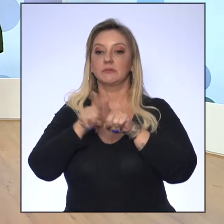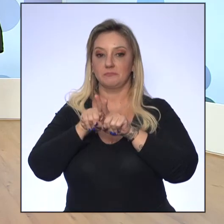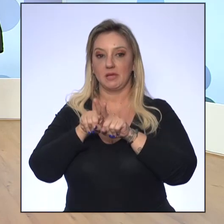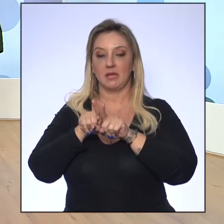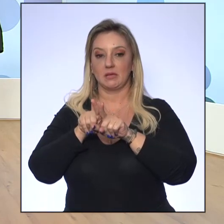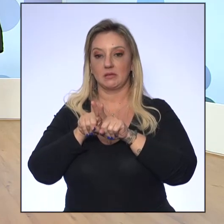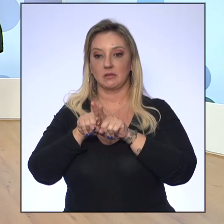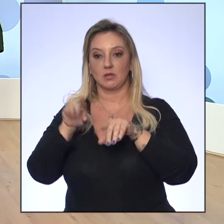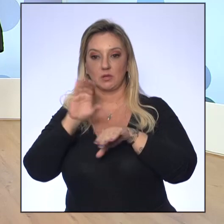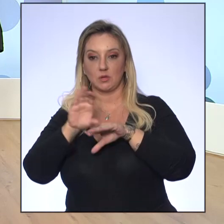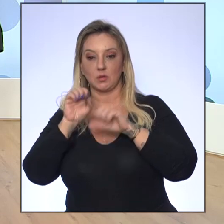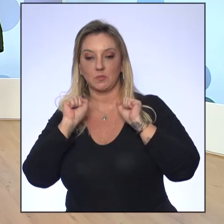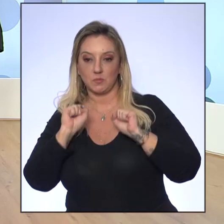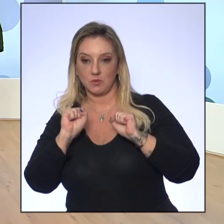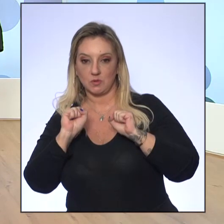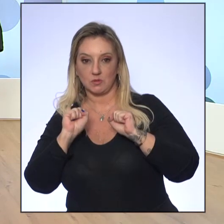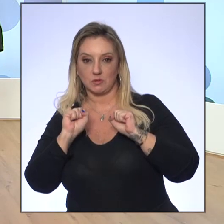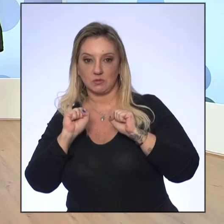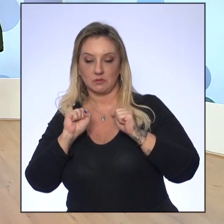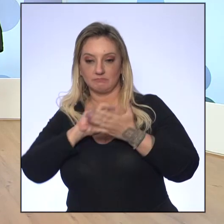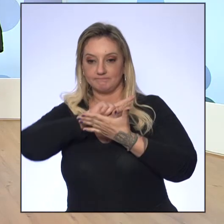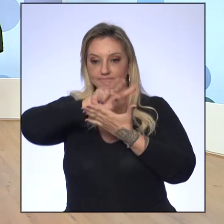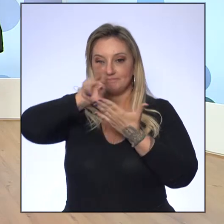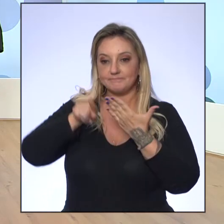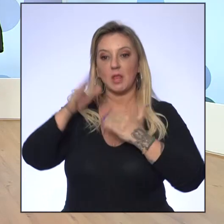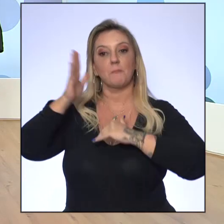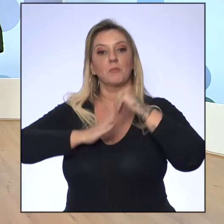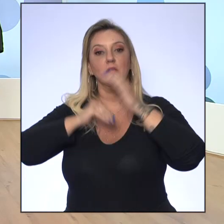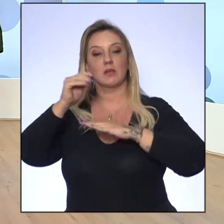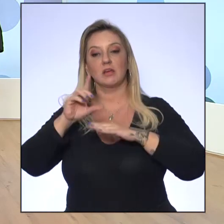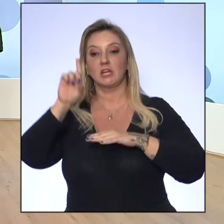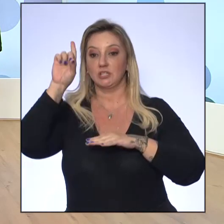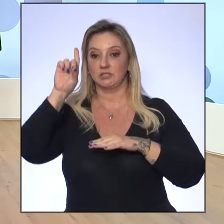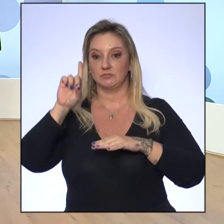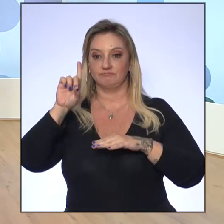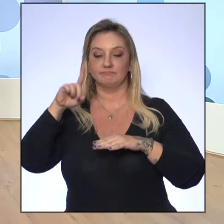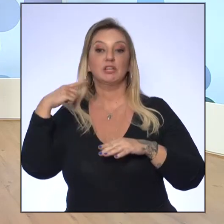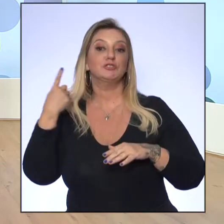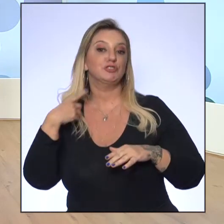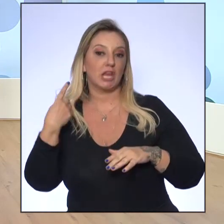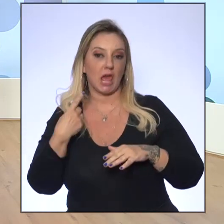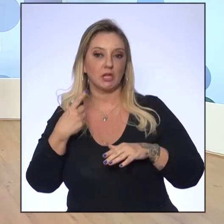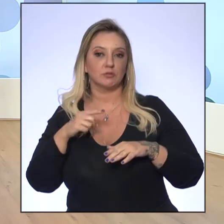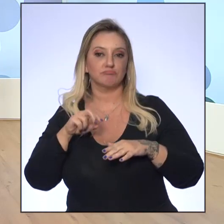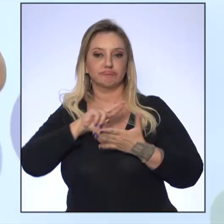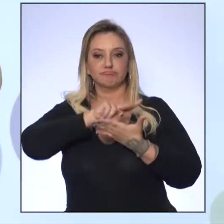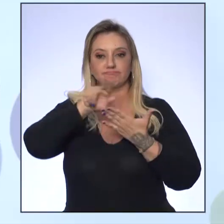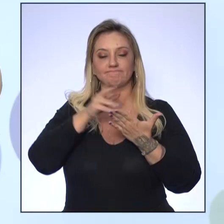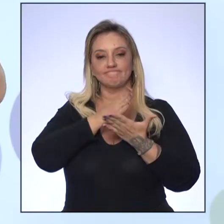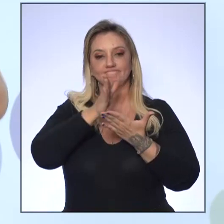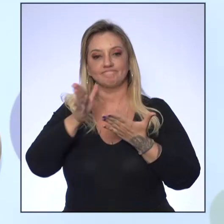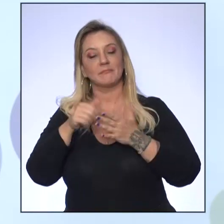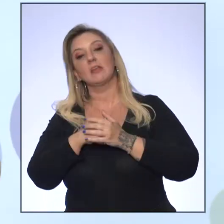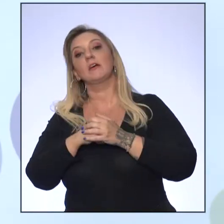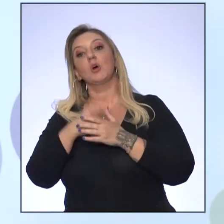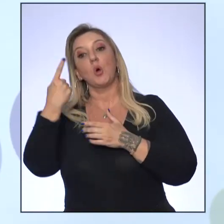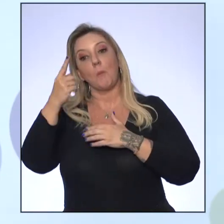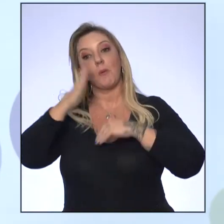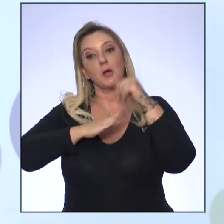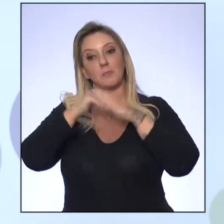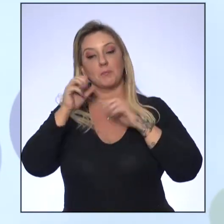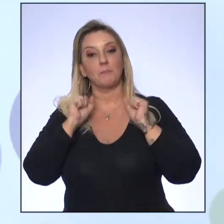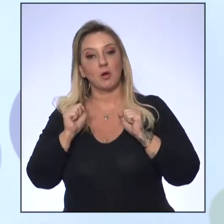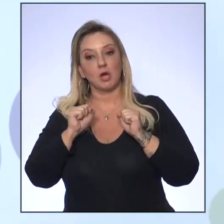como um curso pode deixar eu fazer várias profissões, como o direito, que eu posso fazer várias profissões, uma determinada profissão,